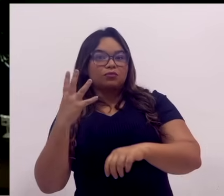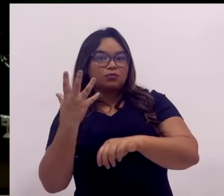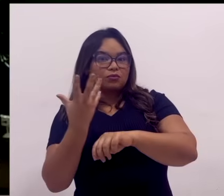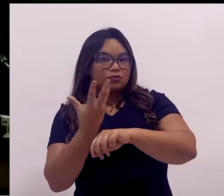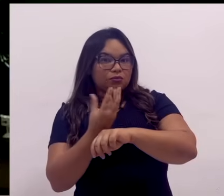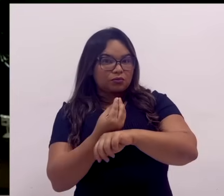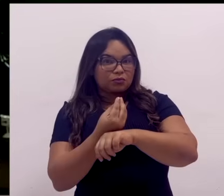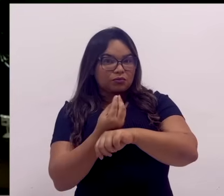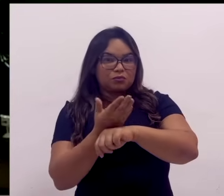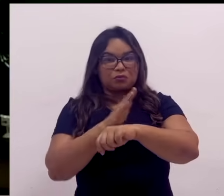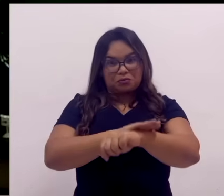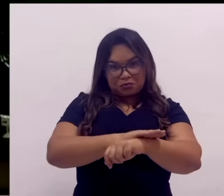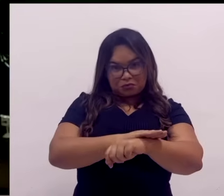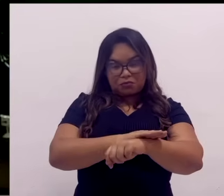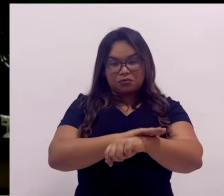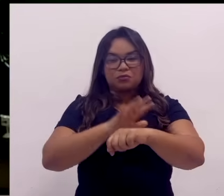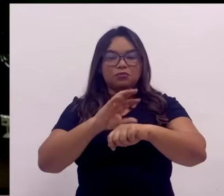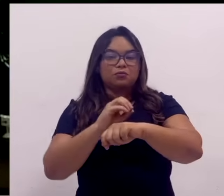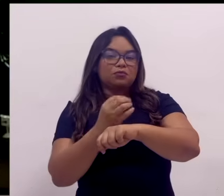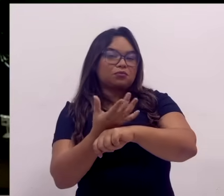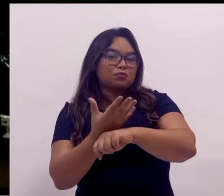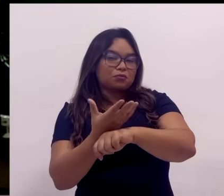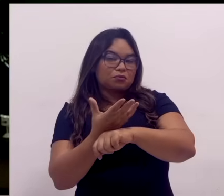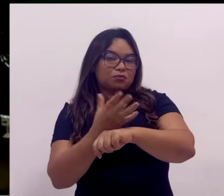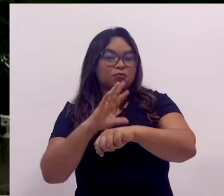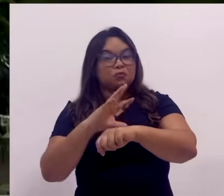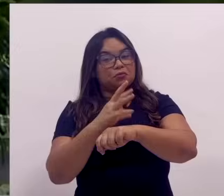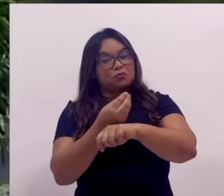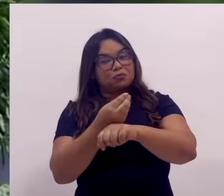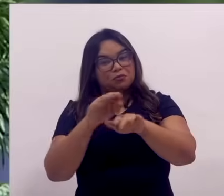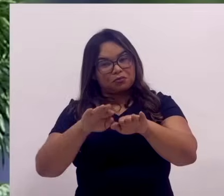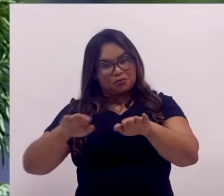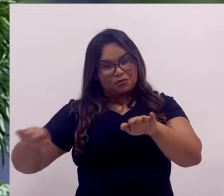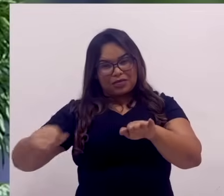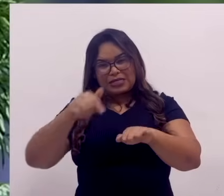Deus é verdadeiramente espantoso.